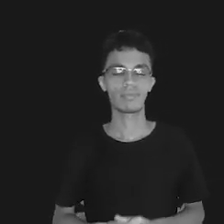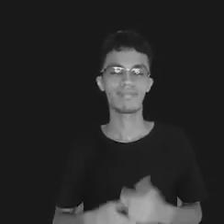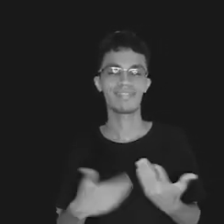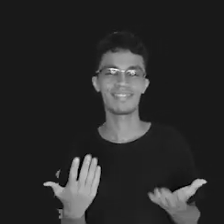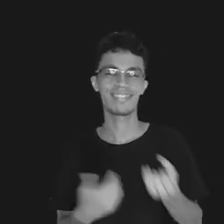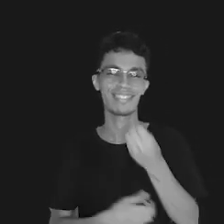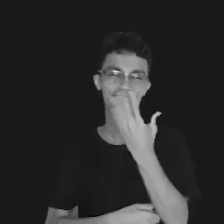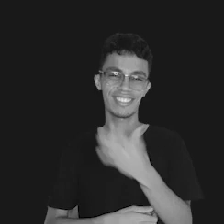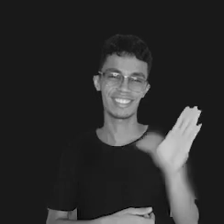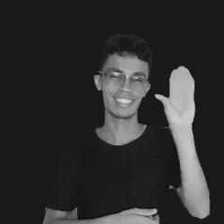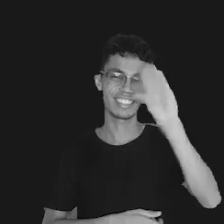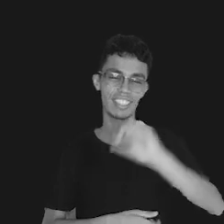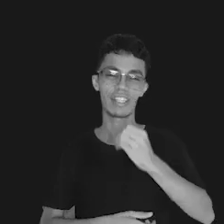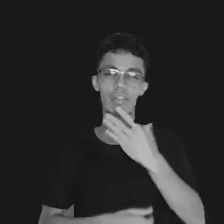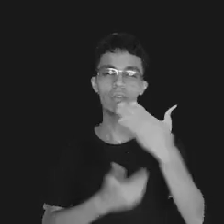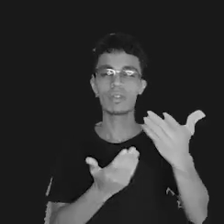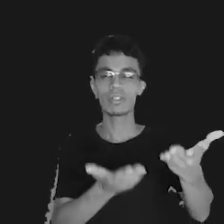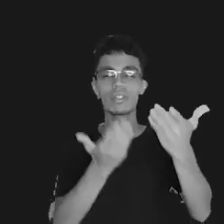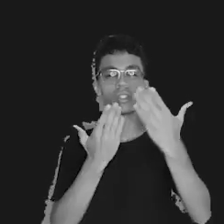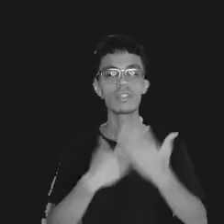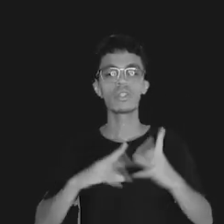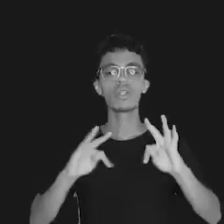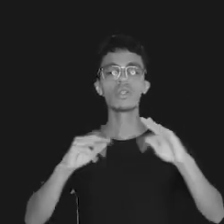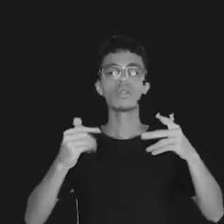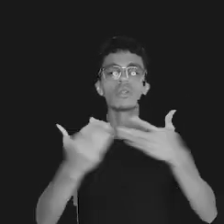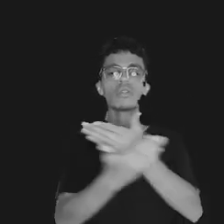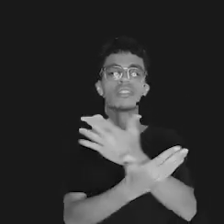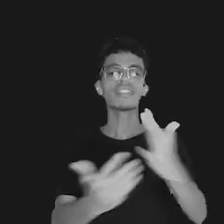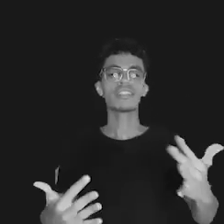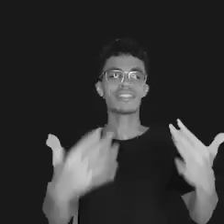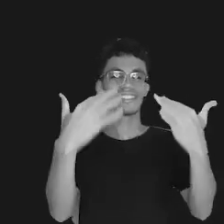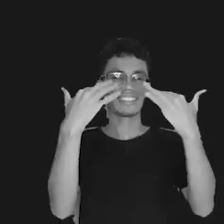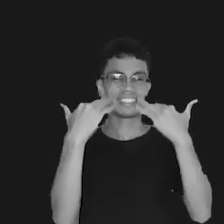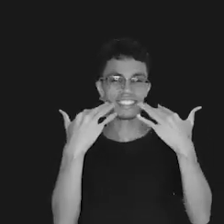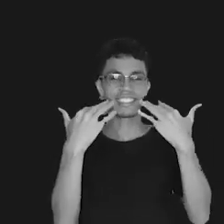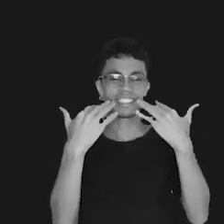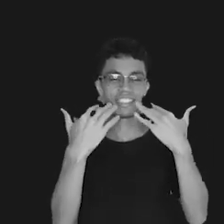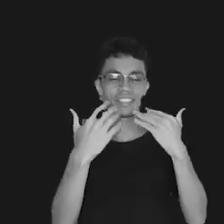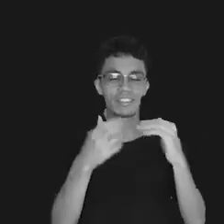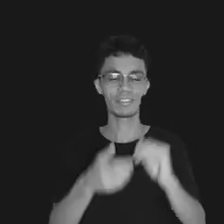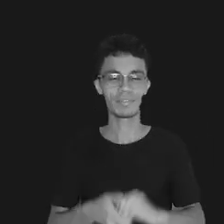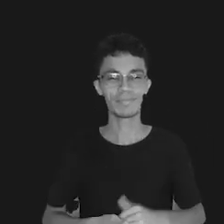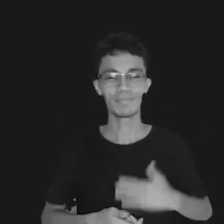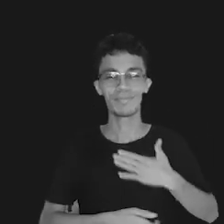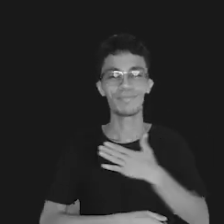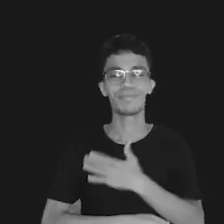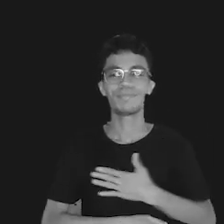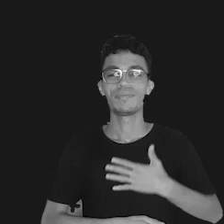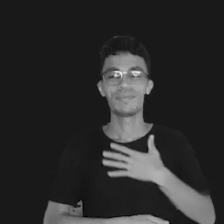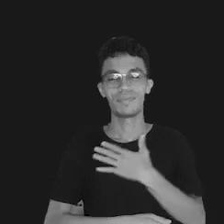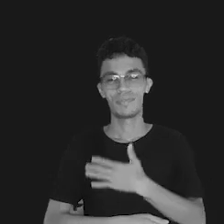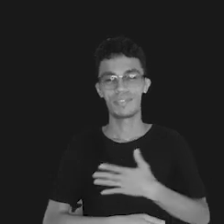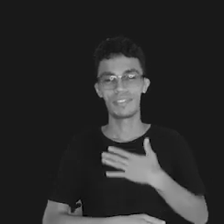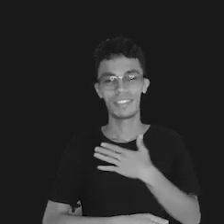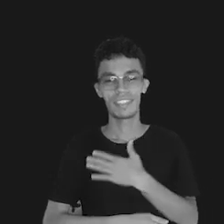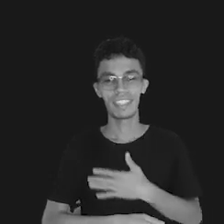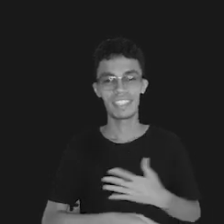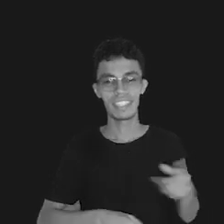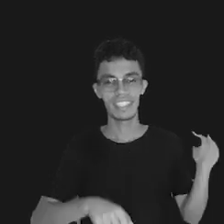Boa noite, bem-vindos todos que nos assistiram, que nos deram o prazer de